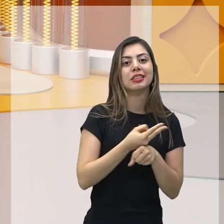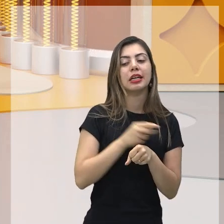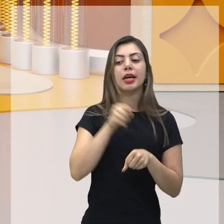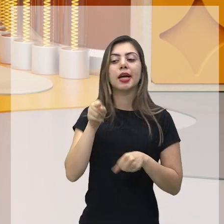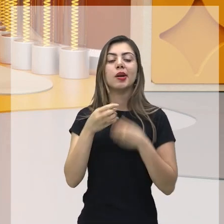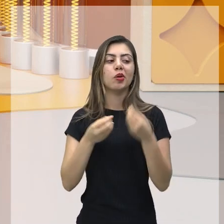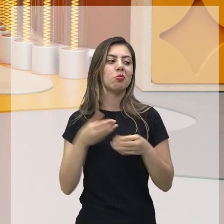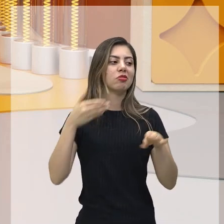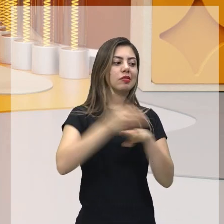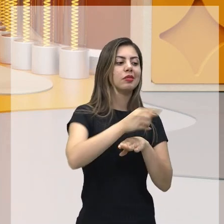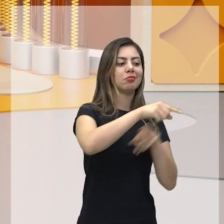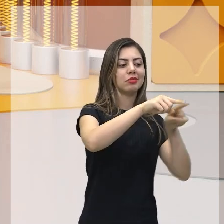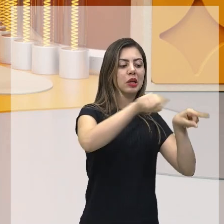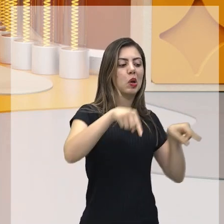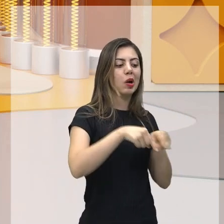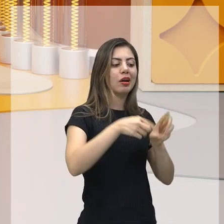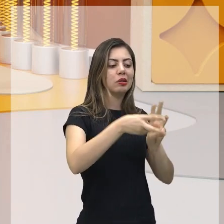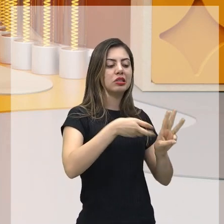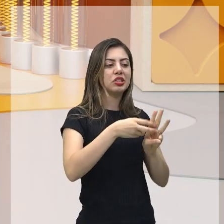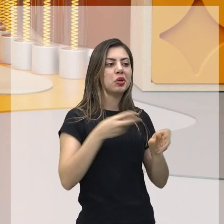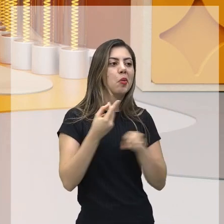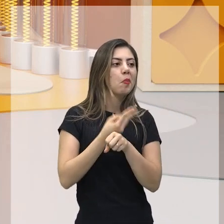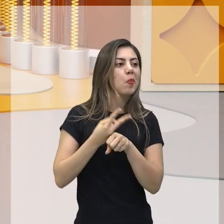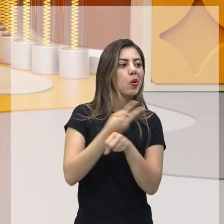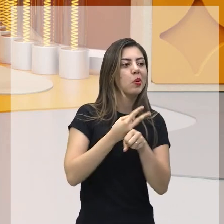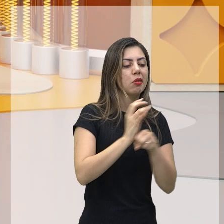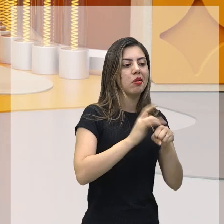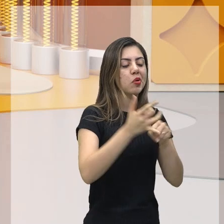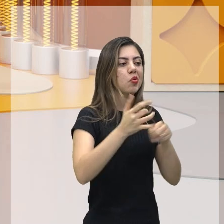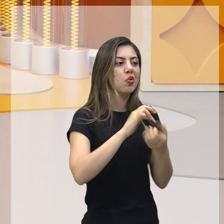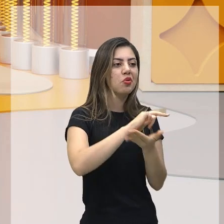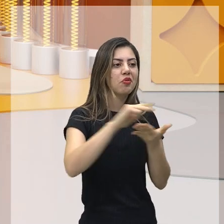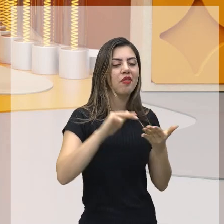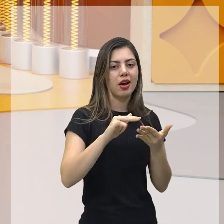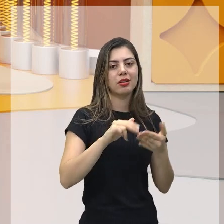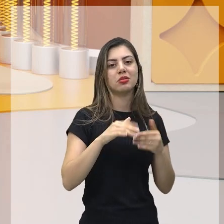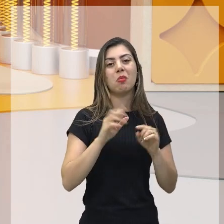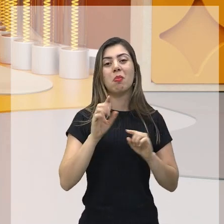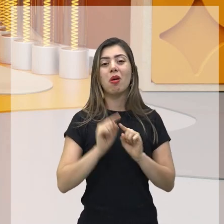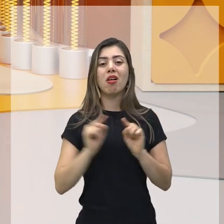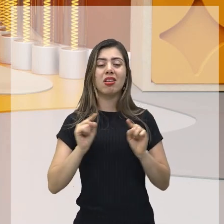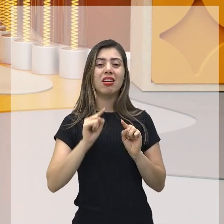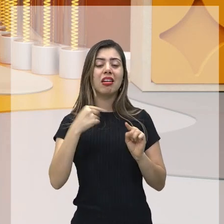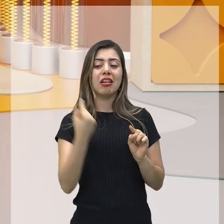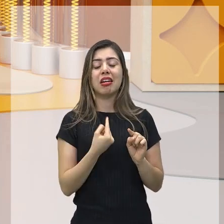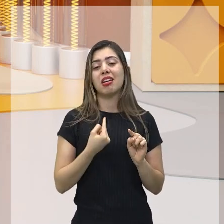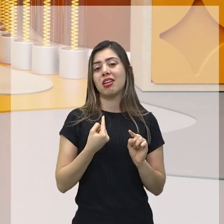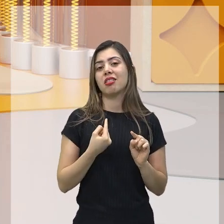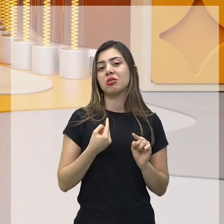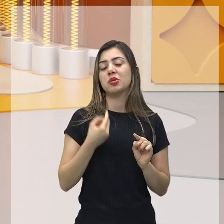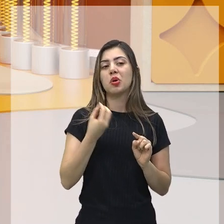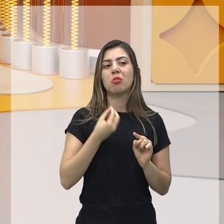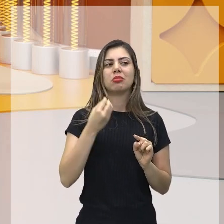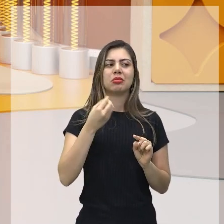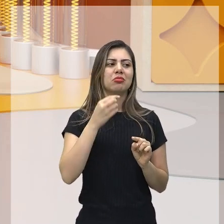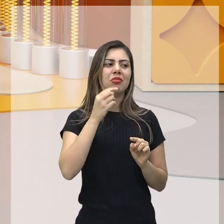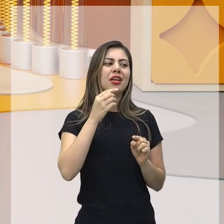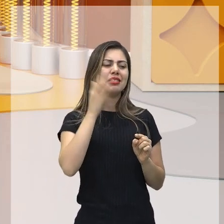vezes as terras indígenas na busca de minerais e muitas das vezes não levam em consideração que aquela terra é de